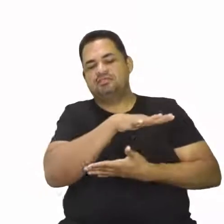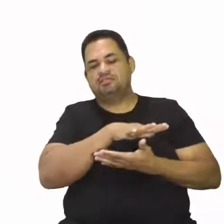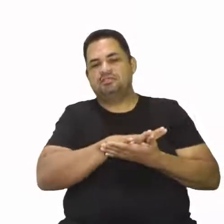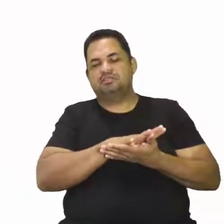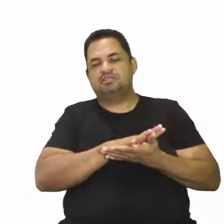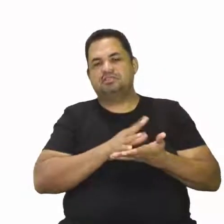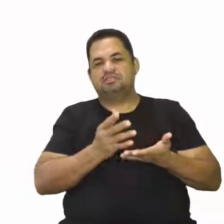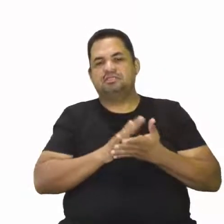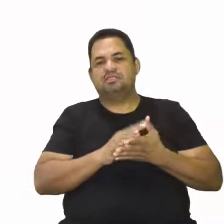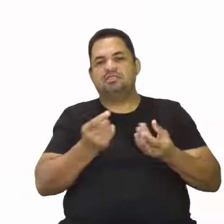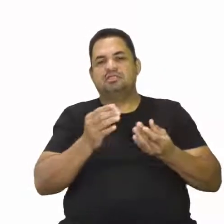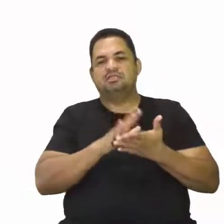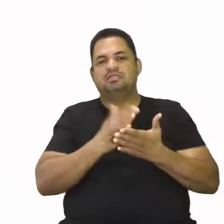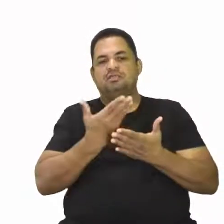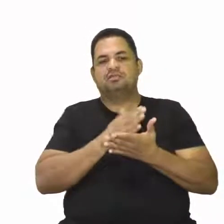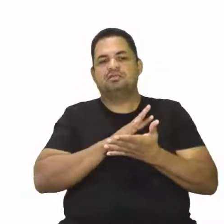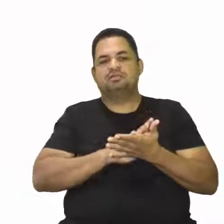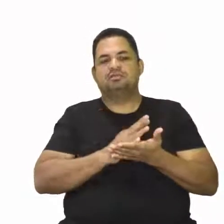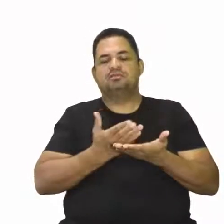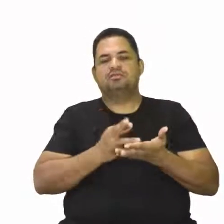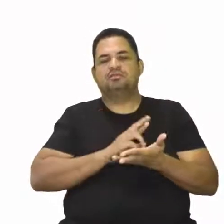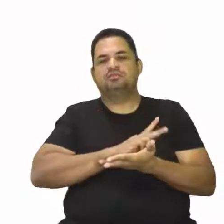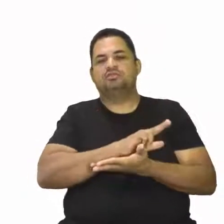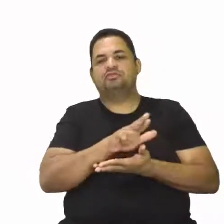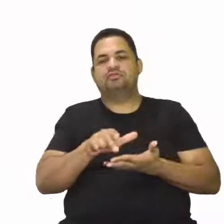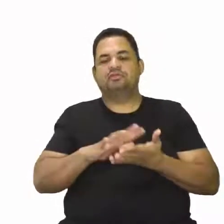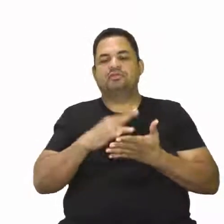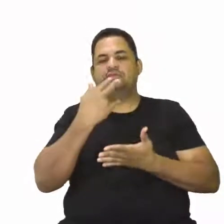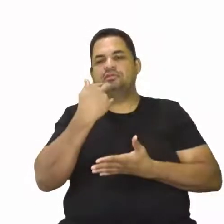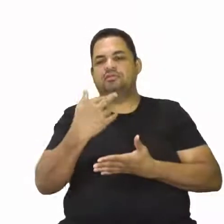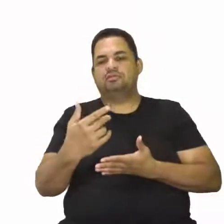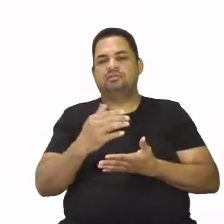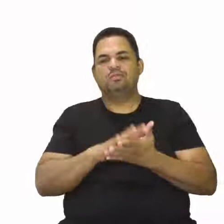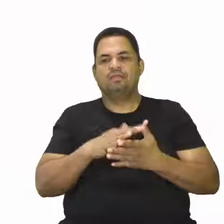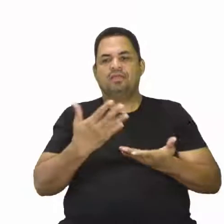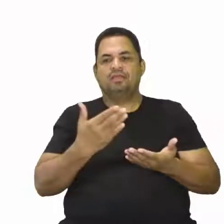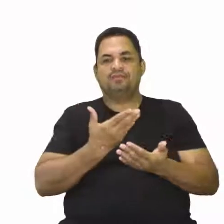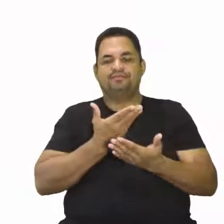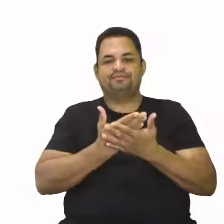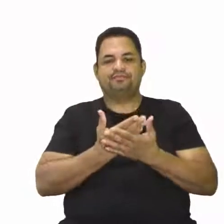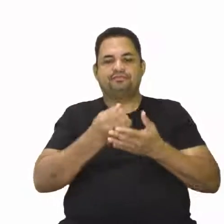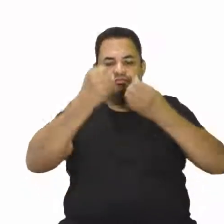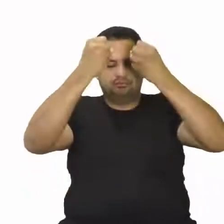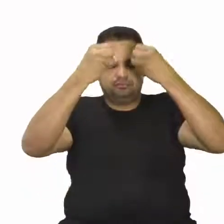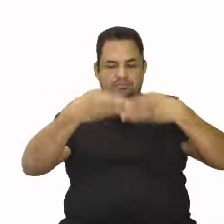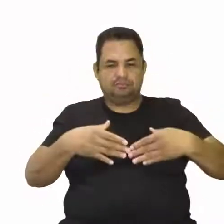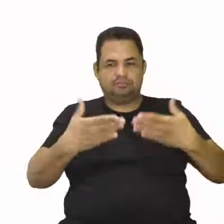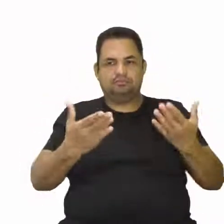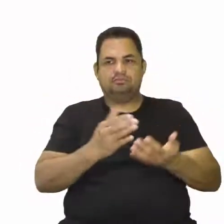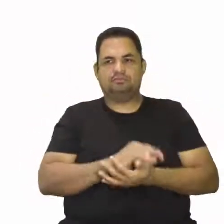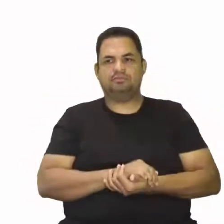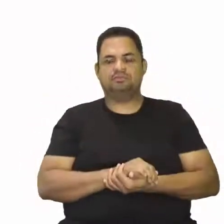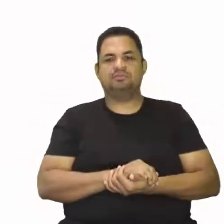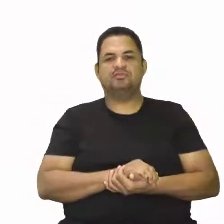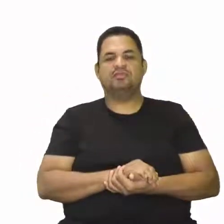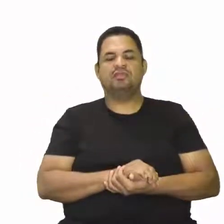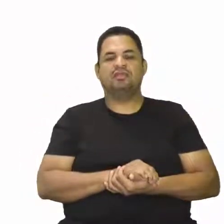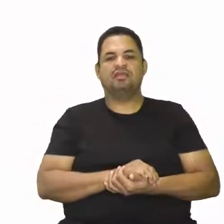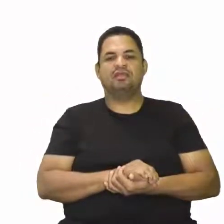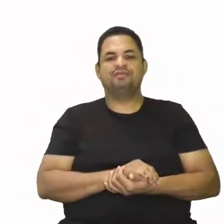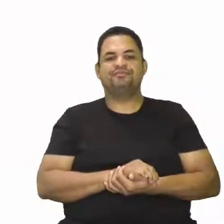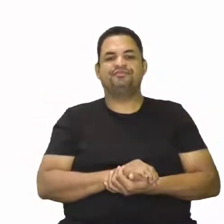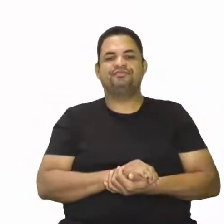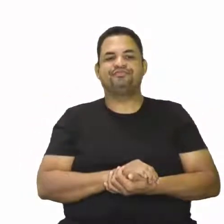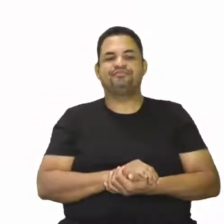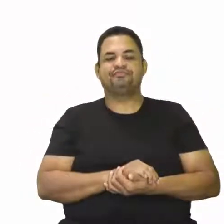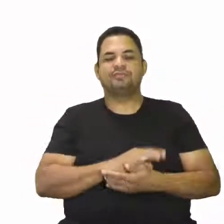anos e traduções para diversas línguas. Tá explicado por que ele foi Nobel de Literatura, não é? Olha